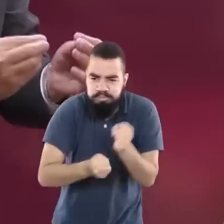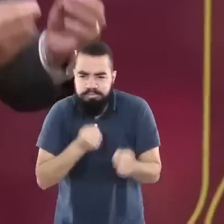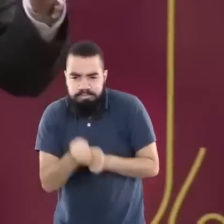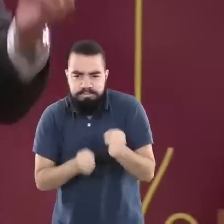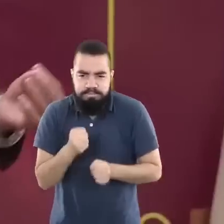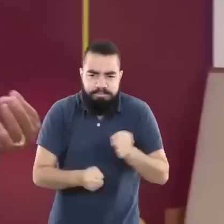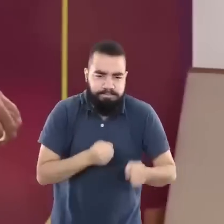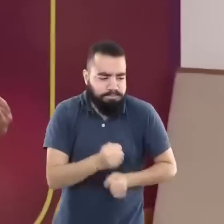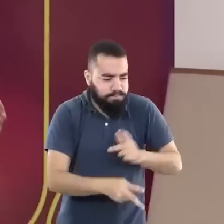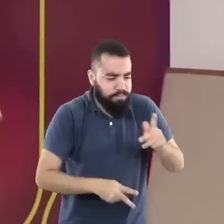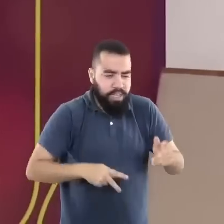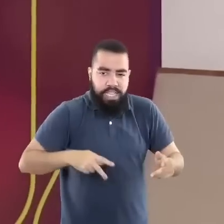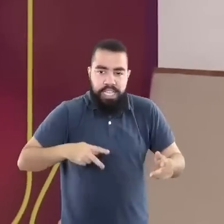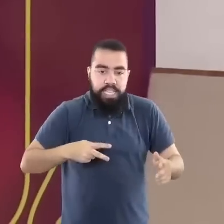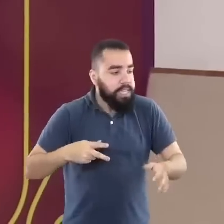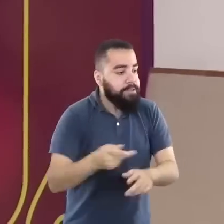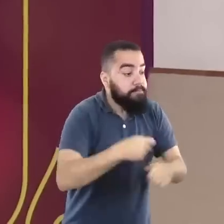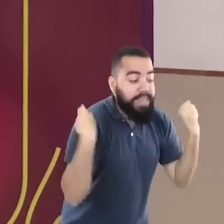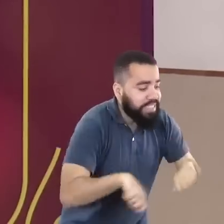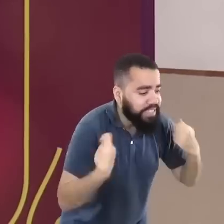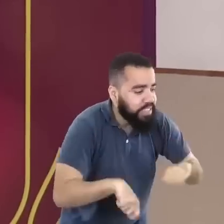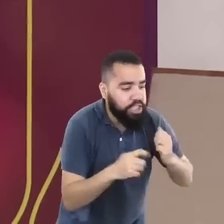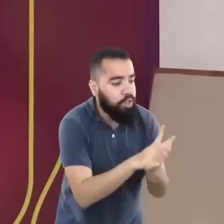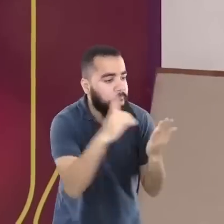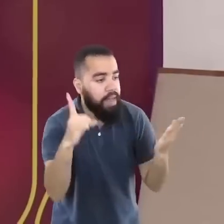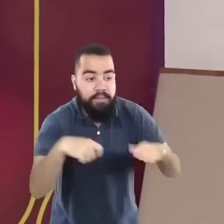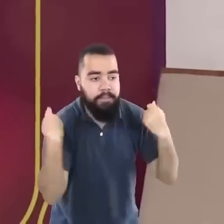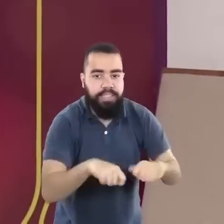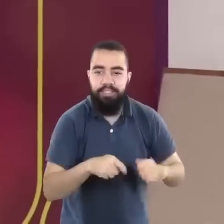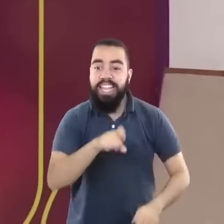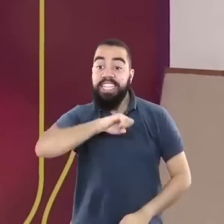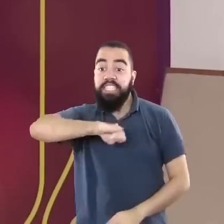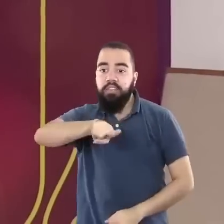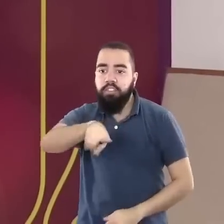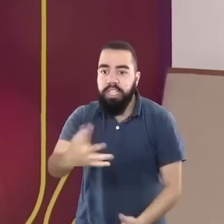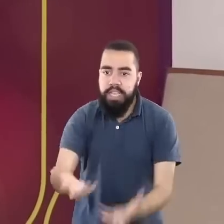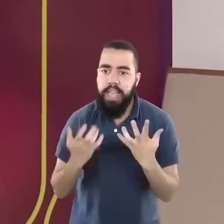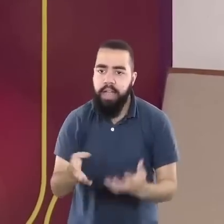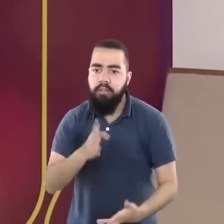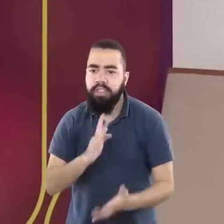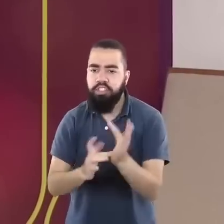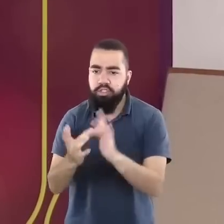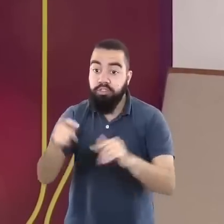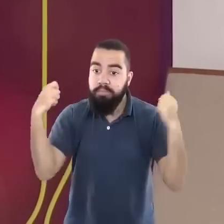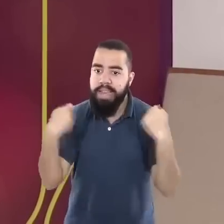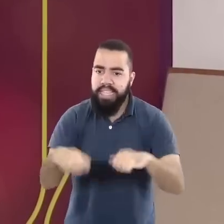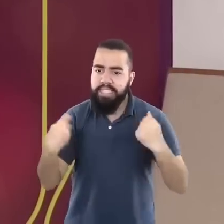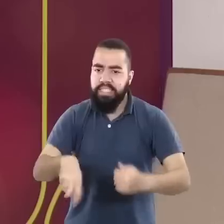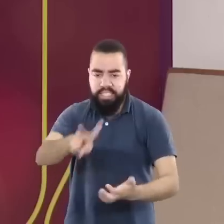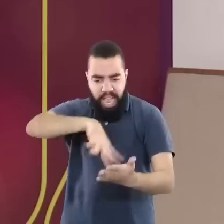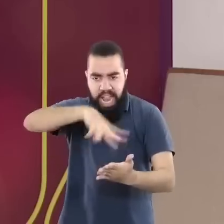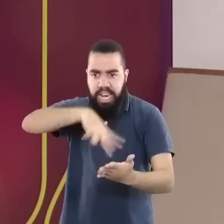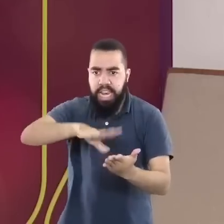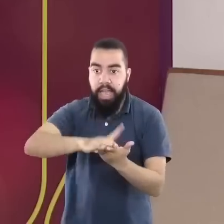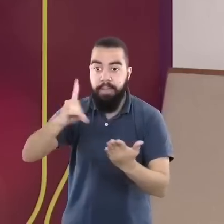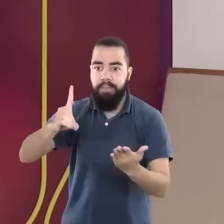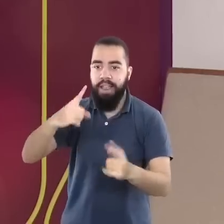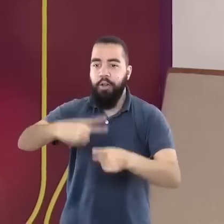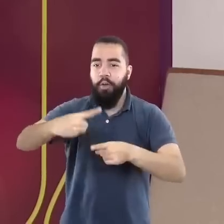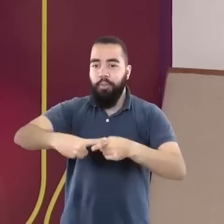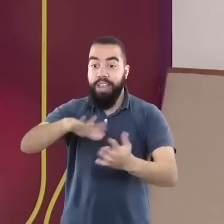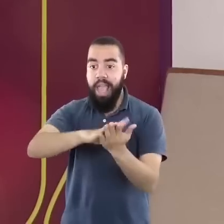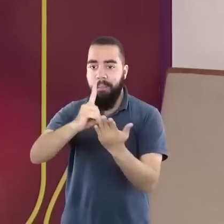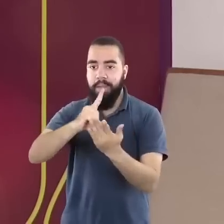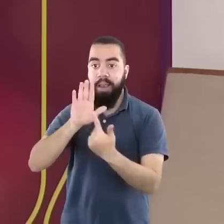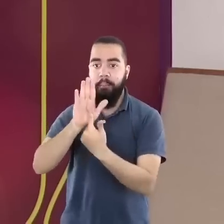está o quê a palavra de Deus porque se você quer conhecer Jesus você precisa abrir a escritura examinar as escrituras que são